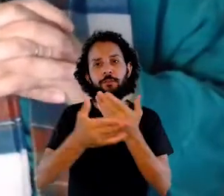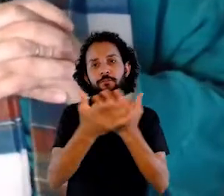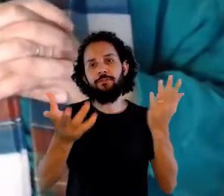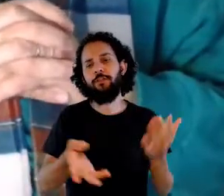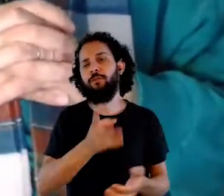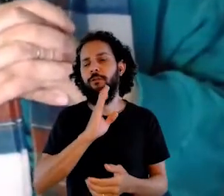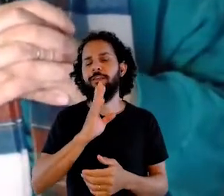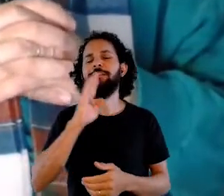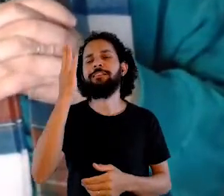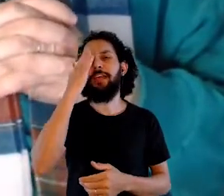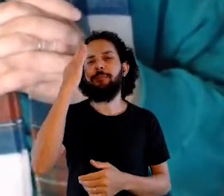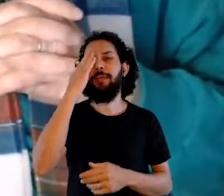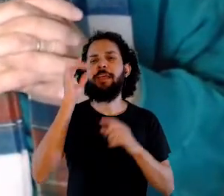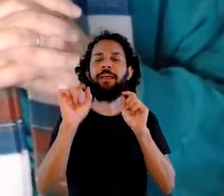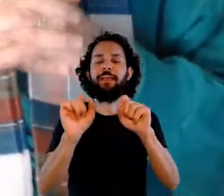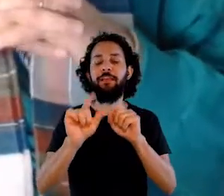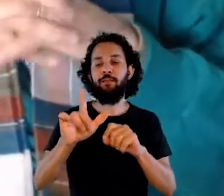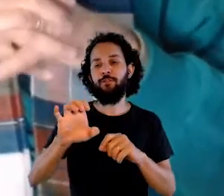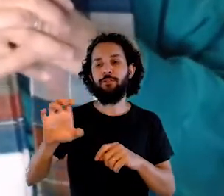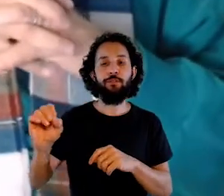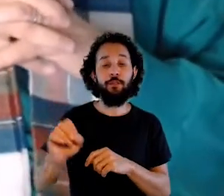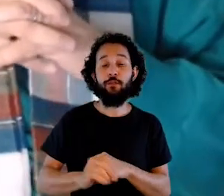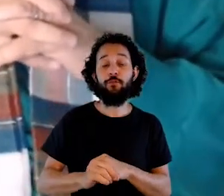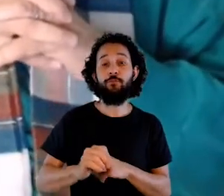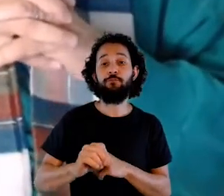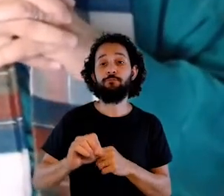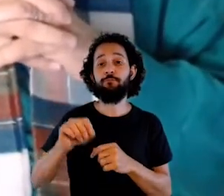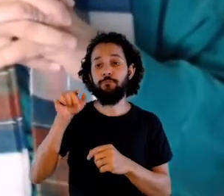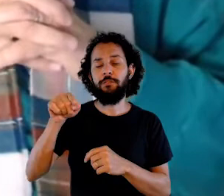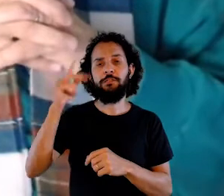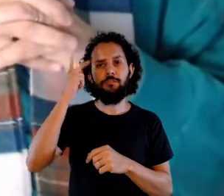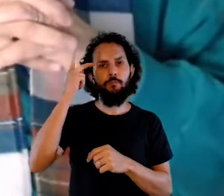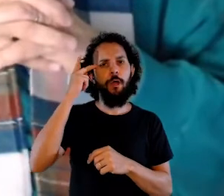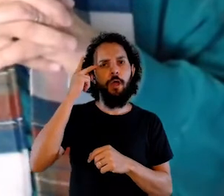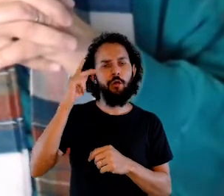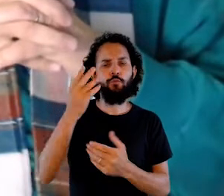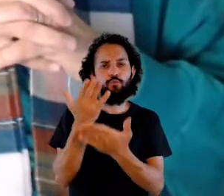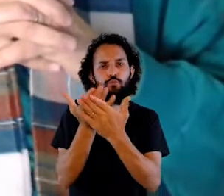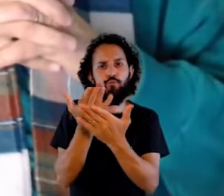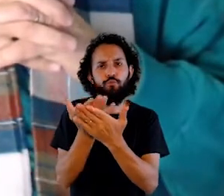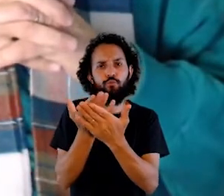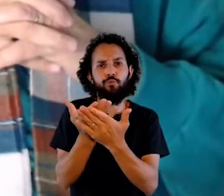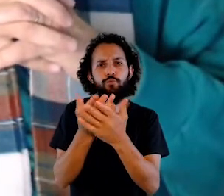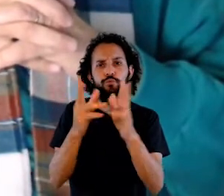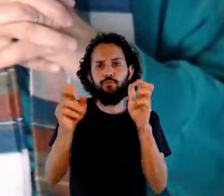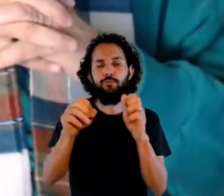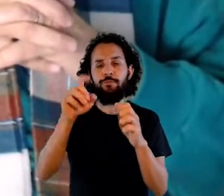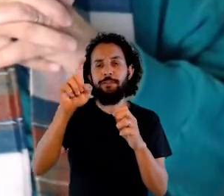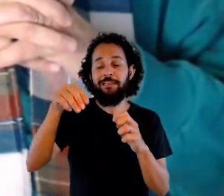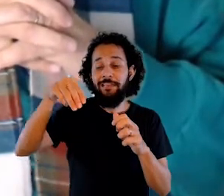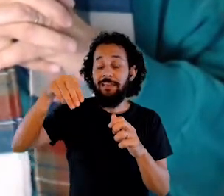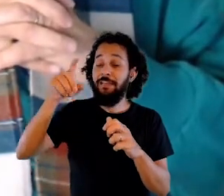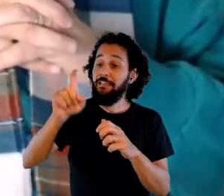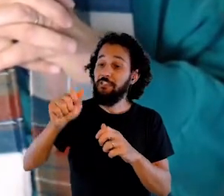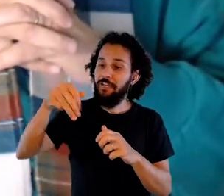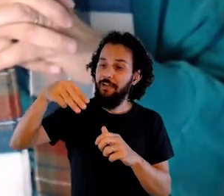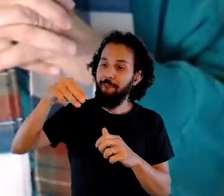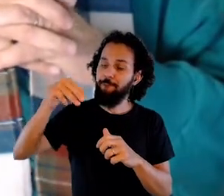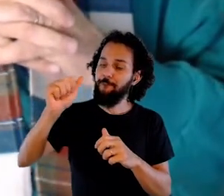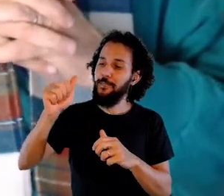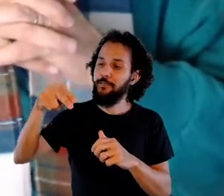é o Léo. Léo Artesi, São Paulo, é estudioso de xamanismo e condutor de cerimônias,